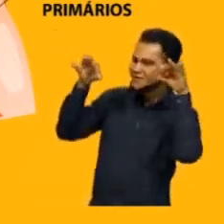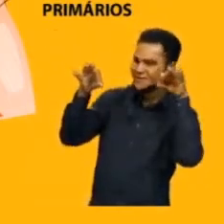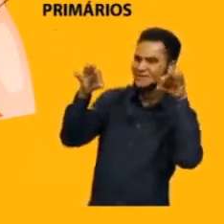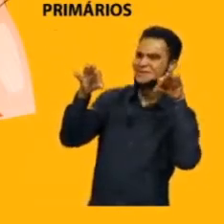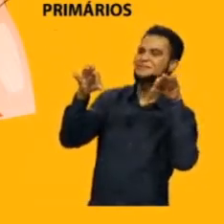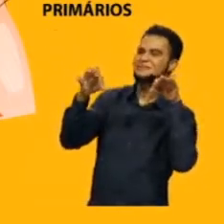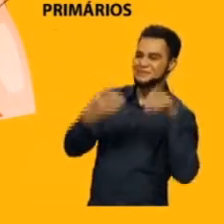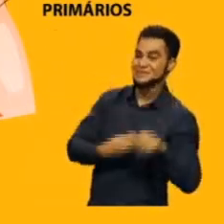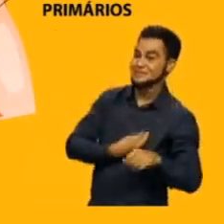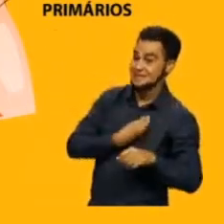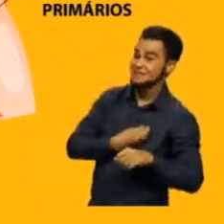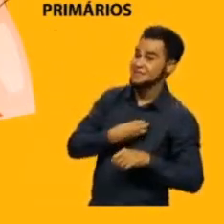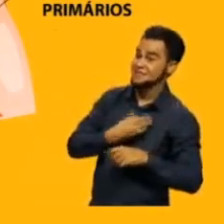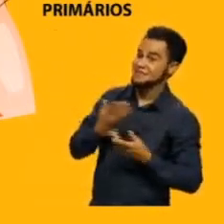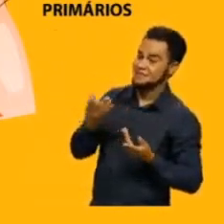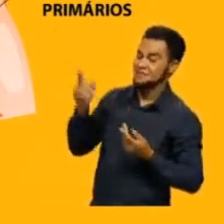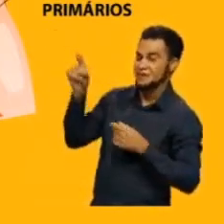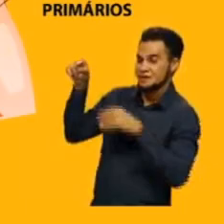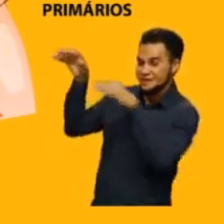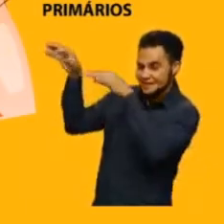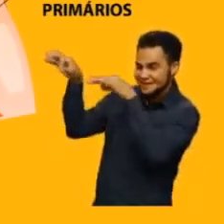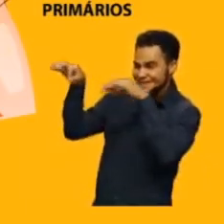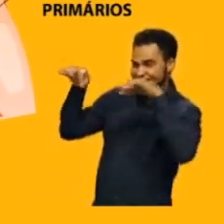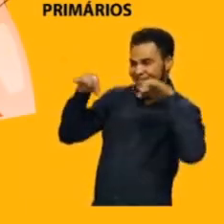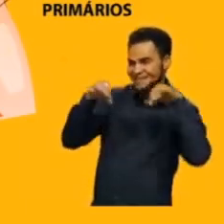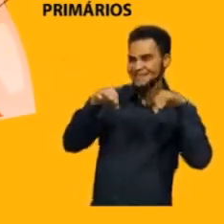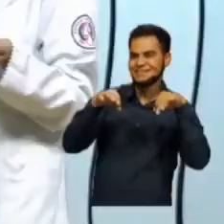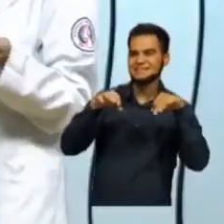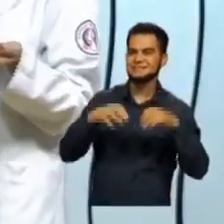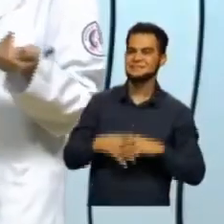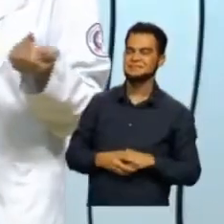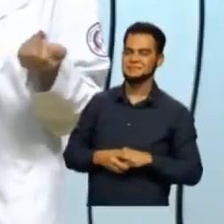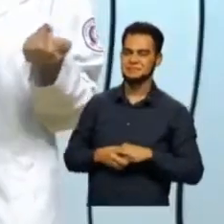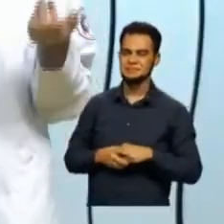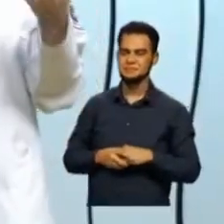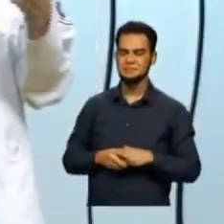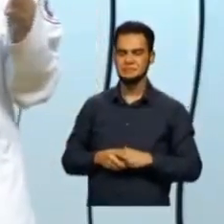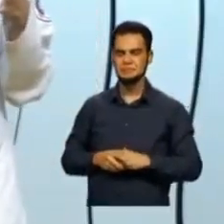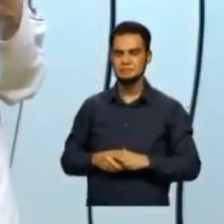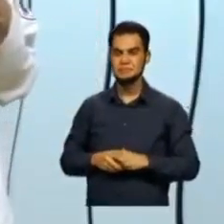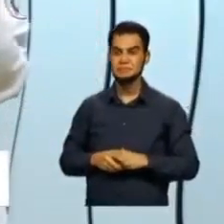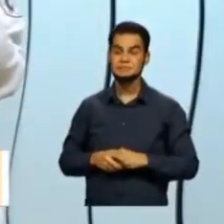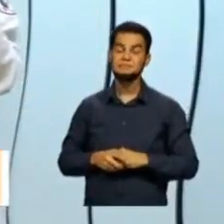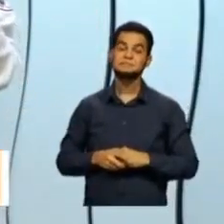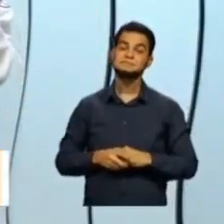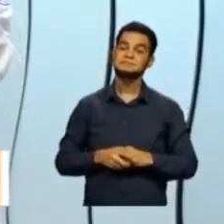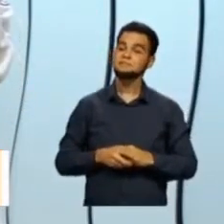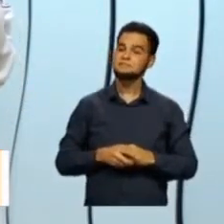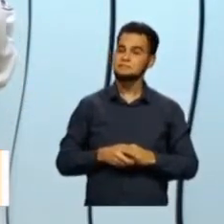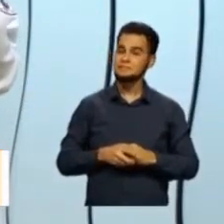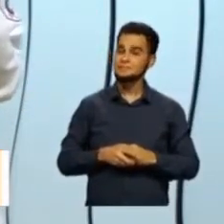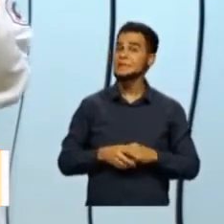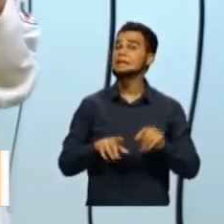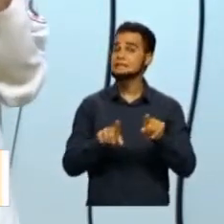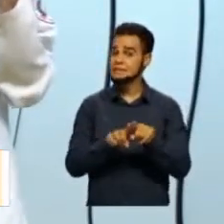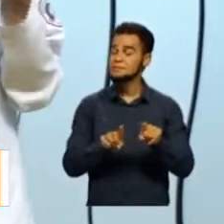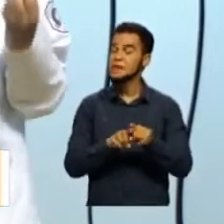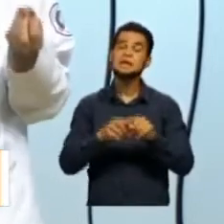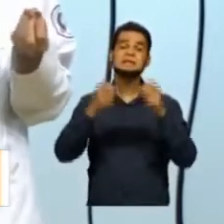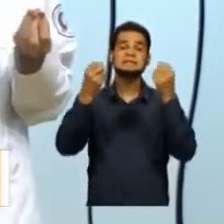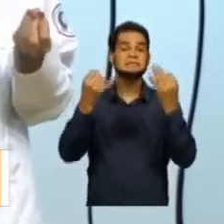ser vivo, principalmente aqui no caso mamífero como nós. Falamos aqui também sobre os